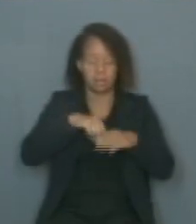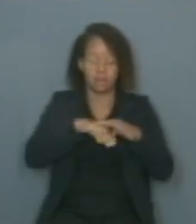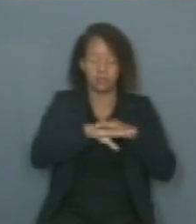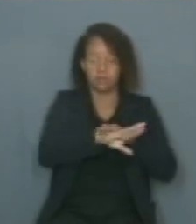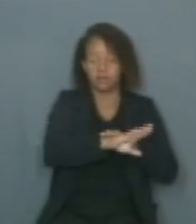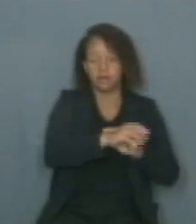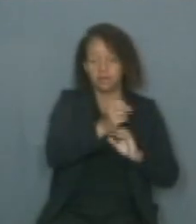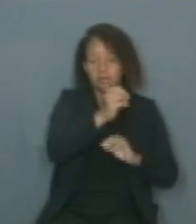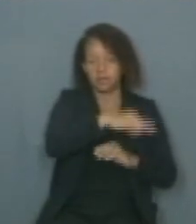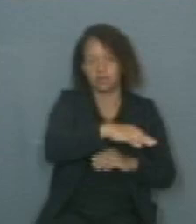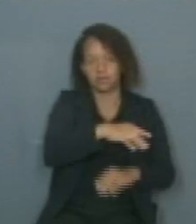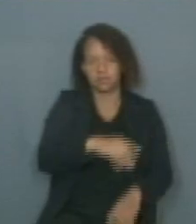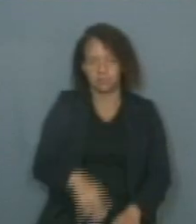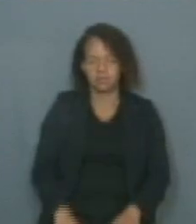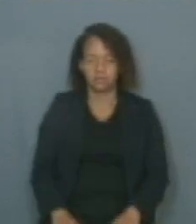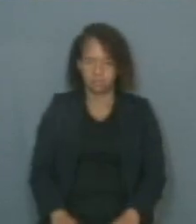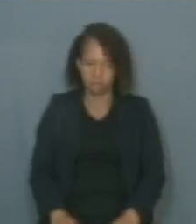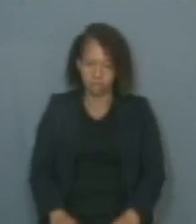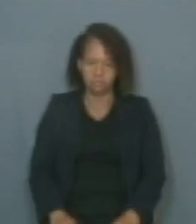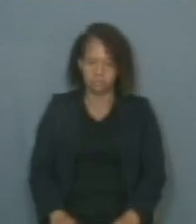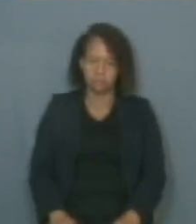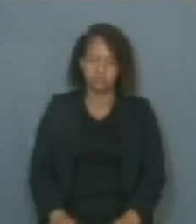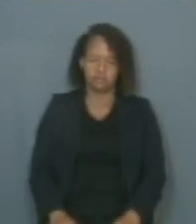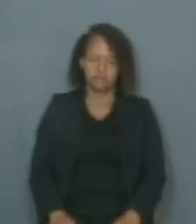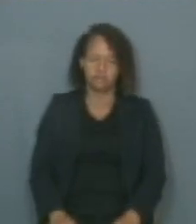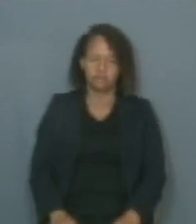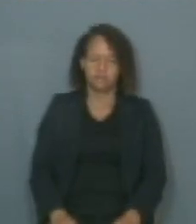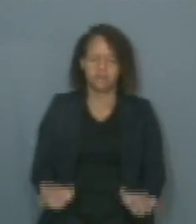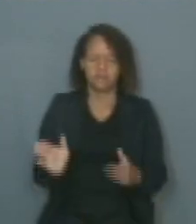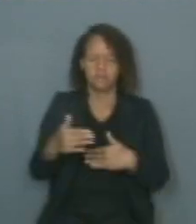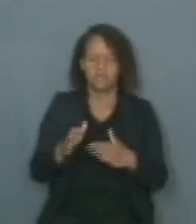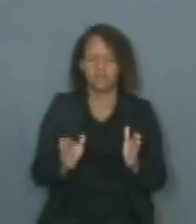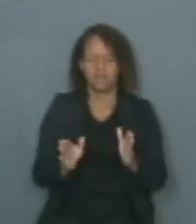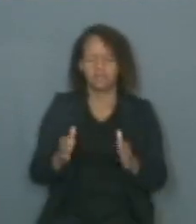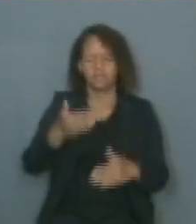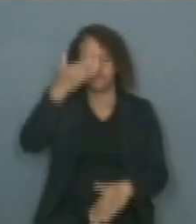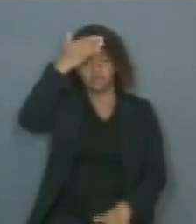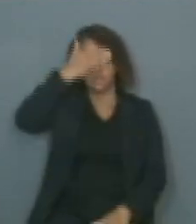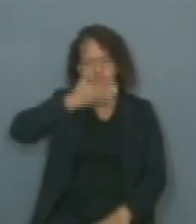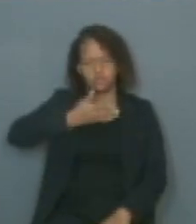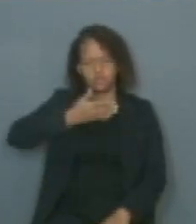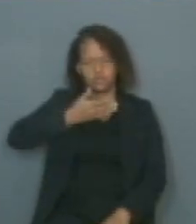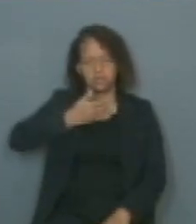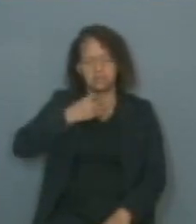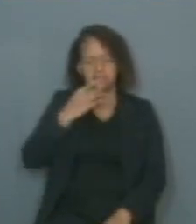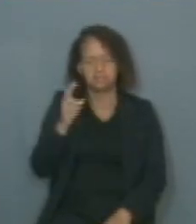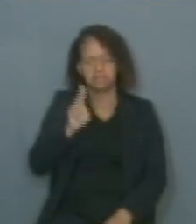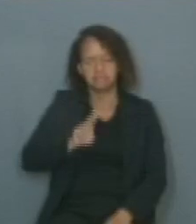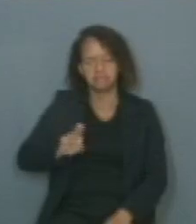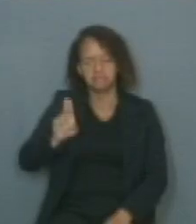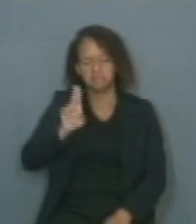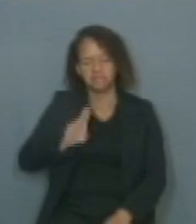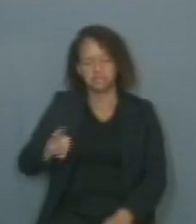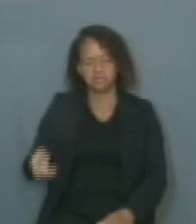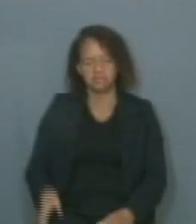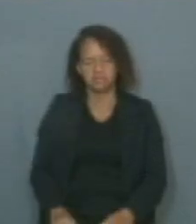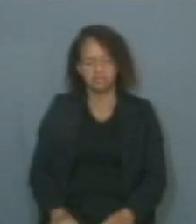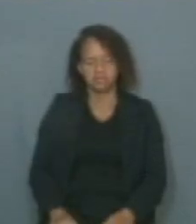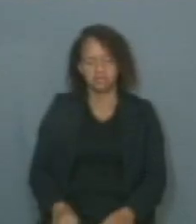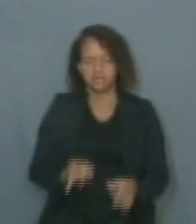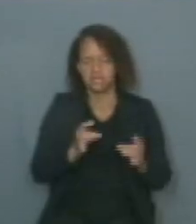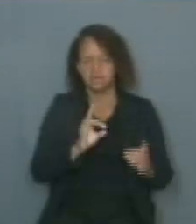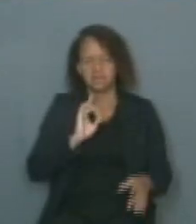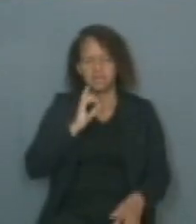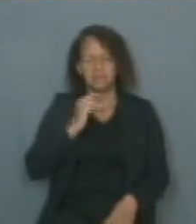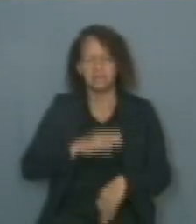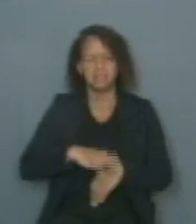prefeitura, é de praxe o vereador achar caixas de face shield sem utilizar. No depósito antigo eu